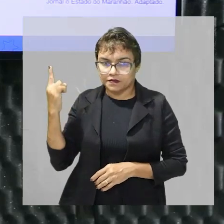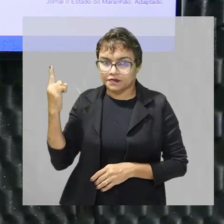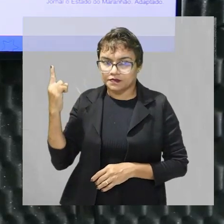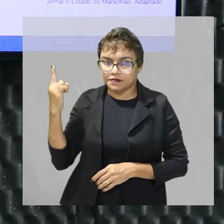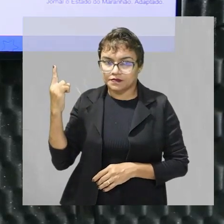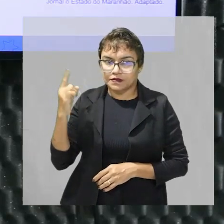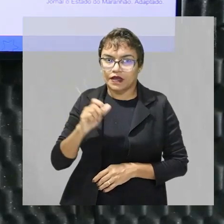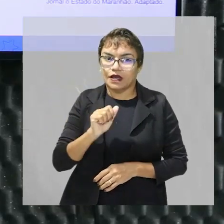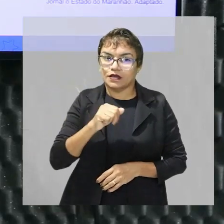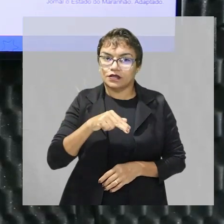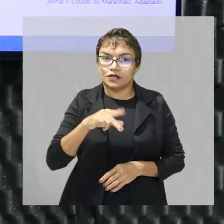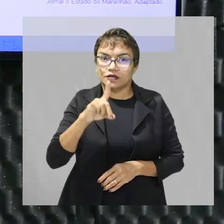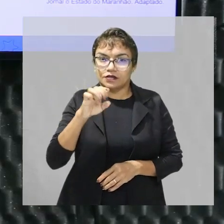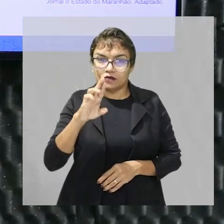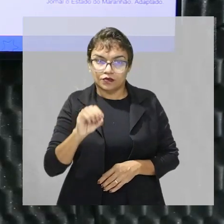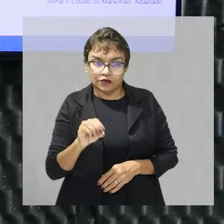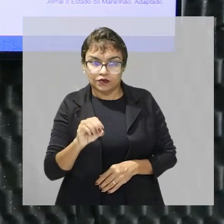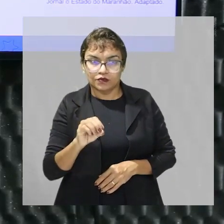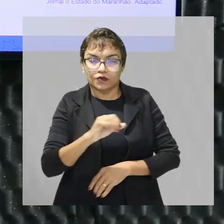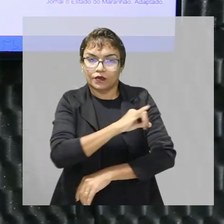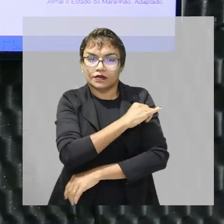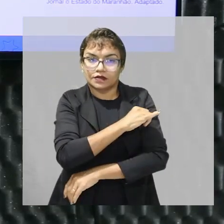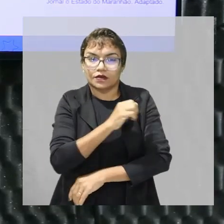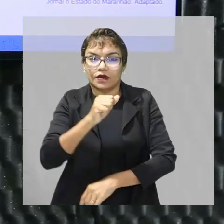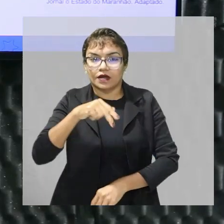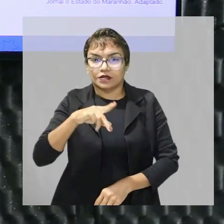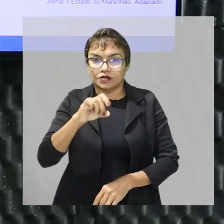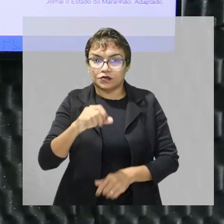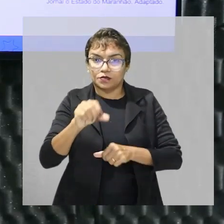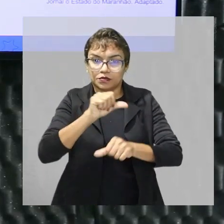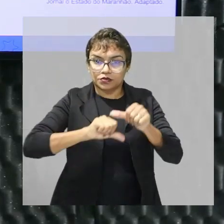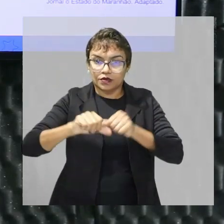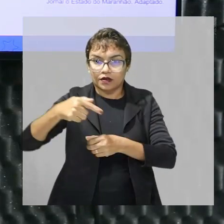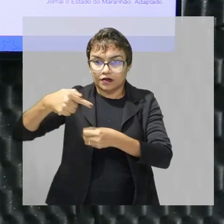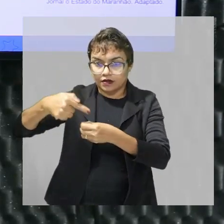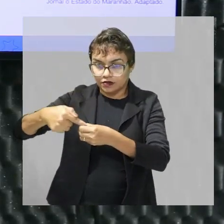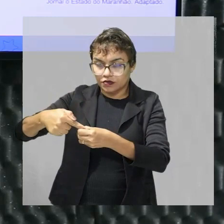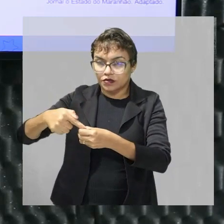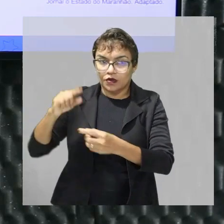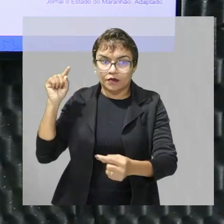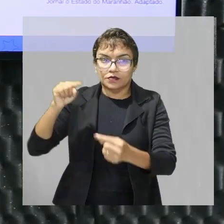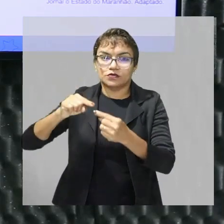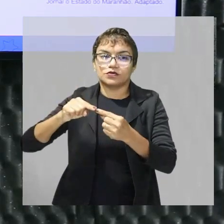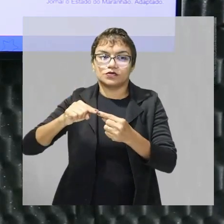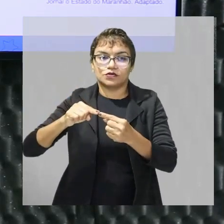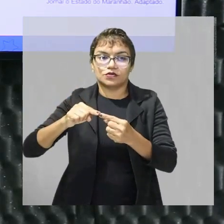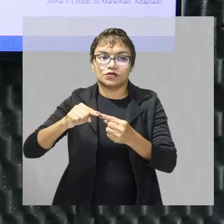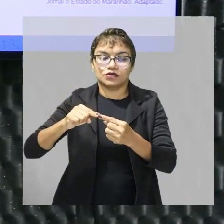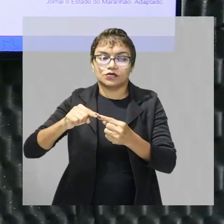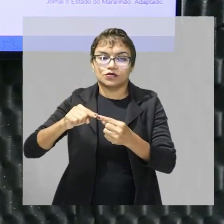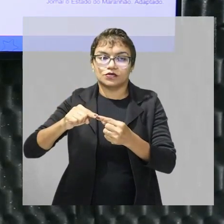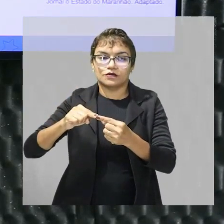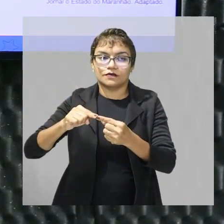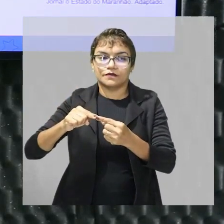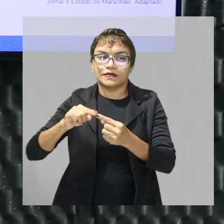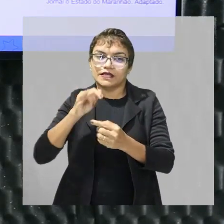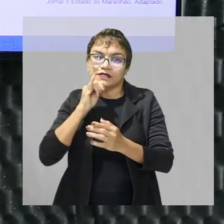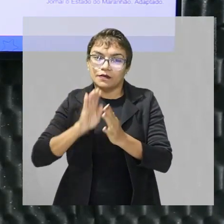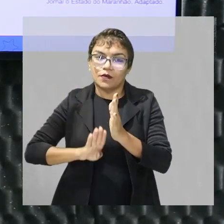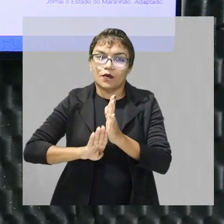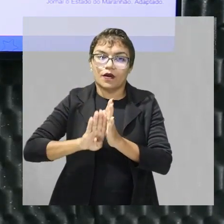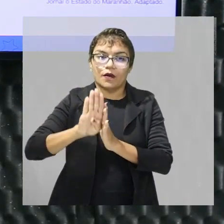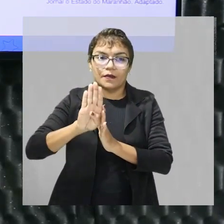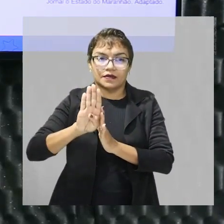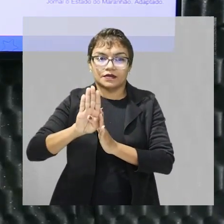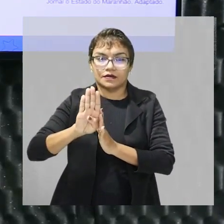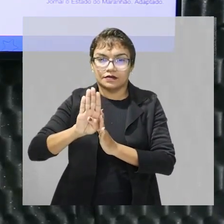hidratado. O etanol anidro é misturado à gasolina com os objetivos de aumentar a sua octanagem,